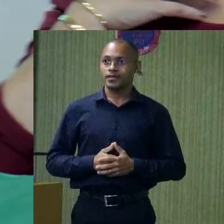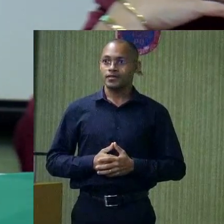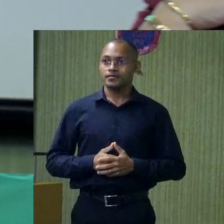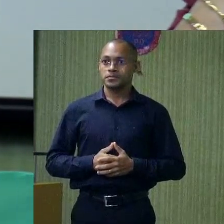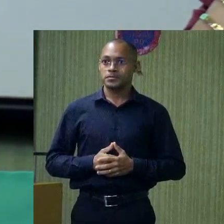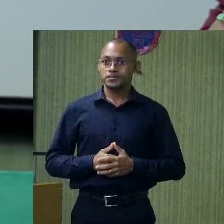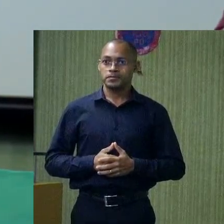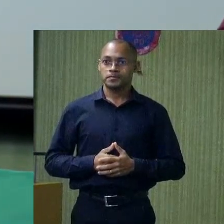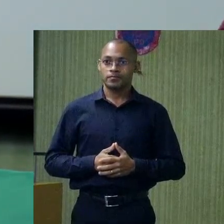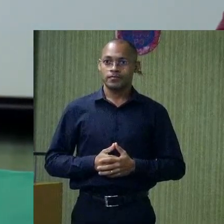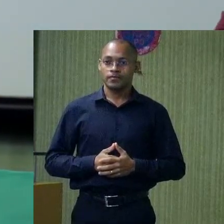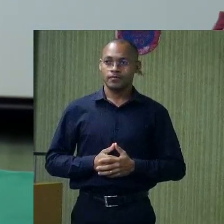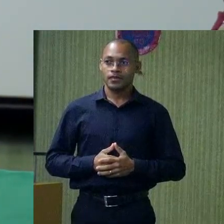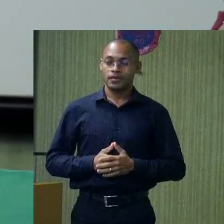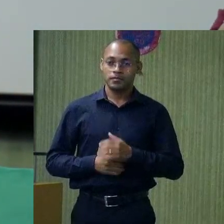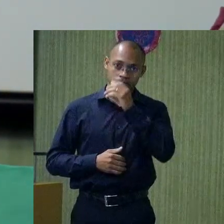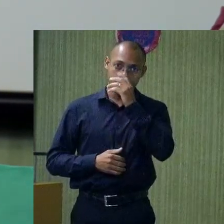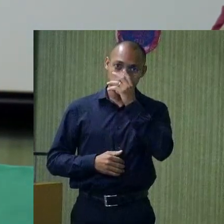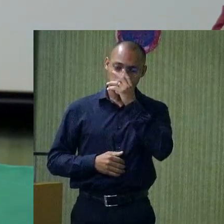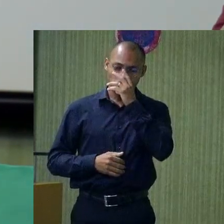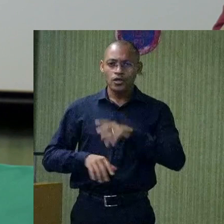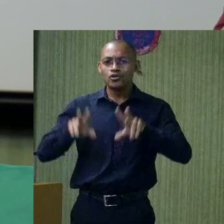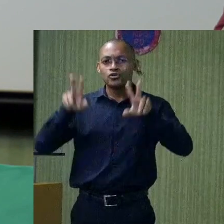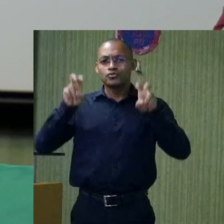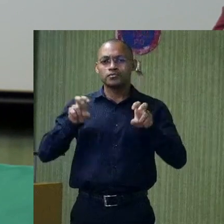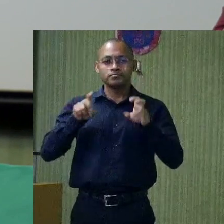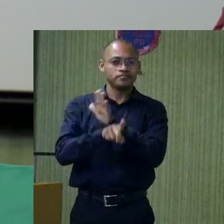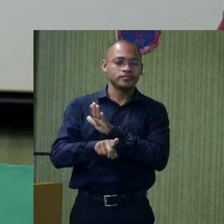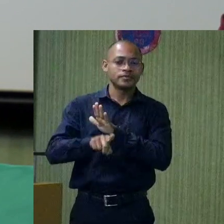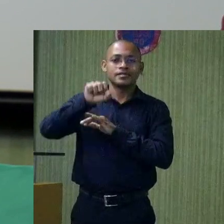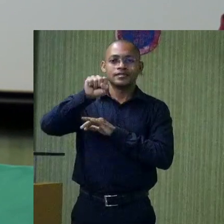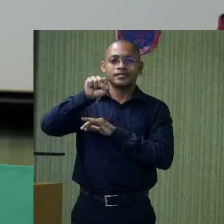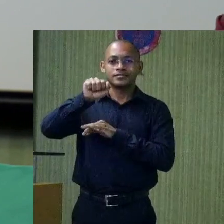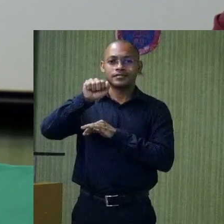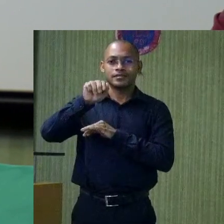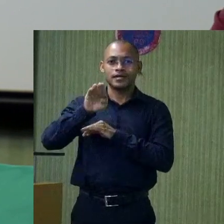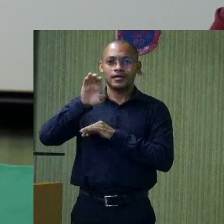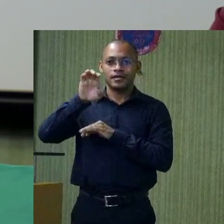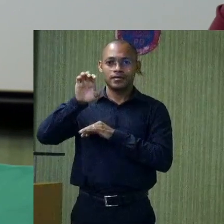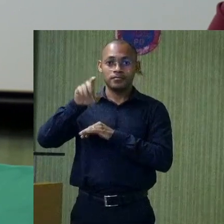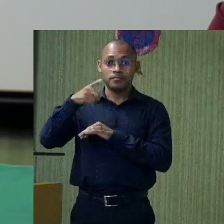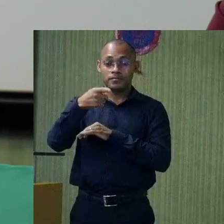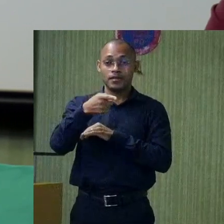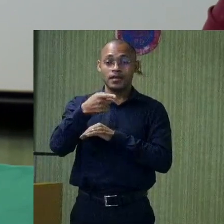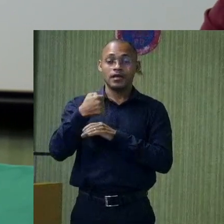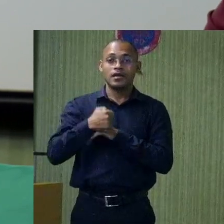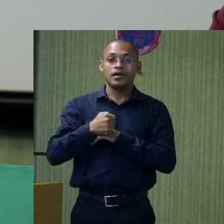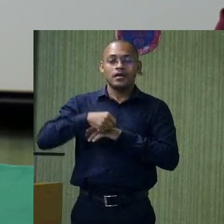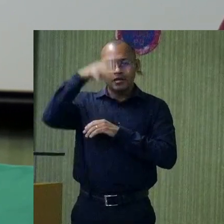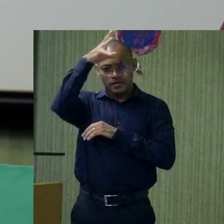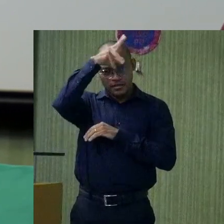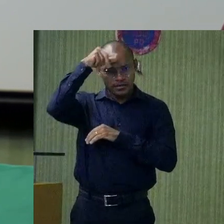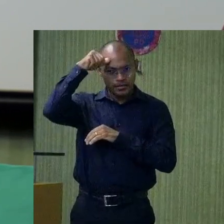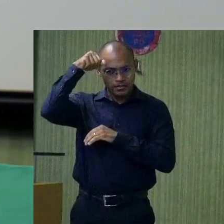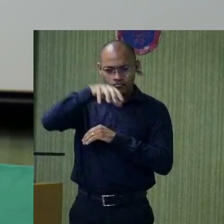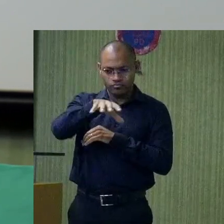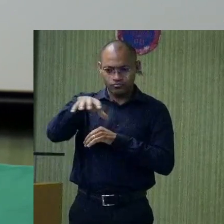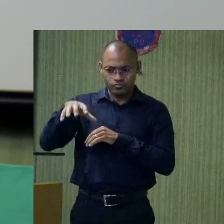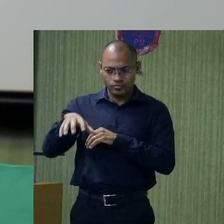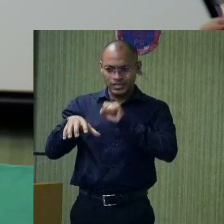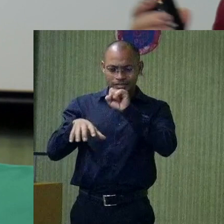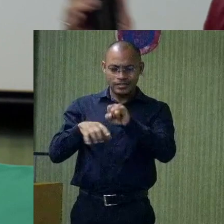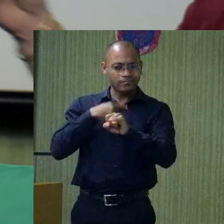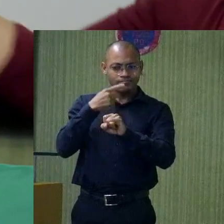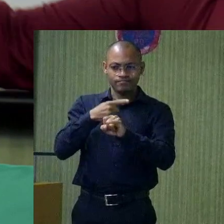momento sobre o saeb e as escolas de ribeirinhas da de Amazonas em razão da não realização do